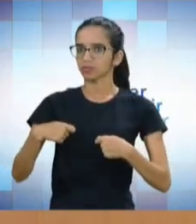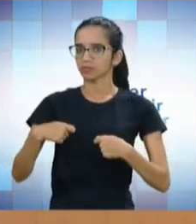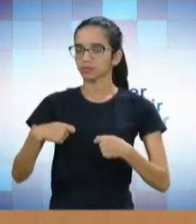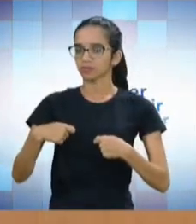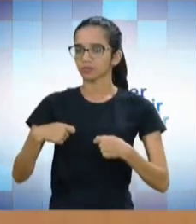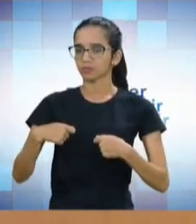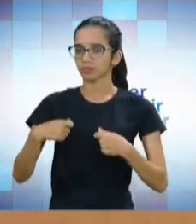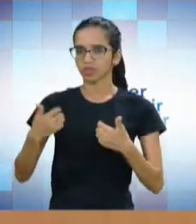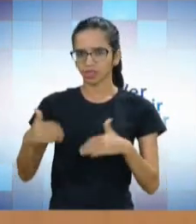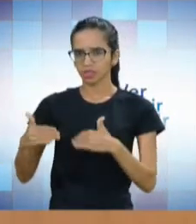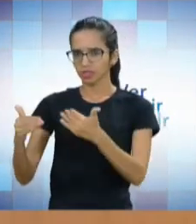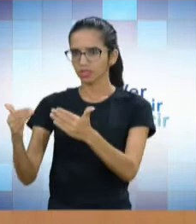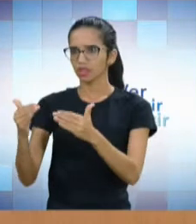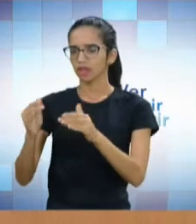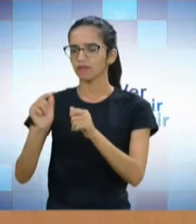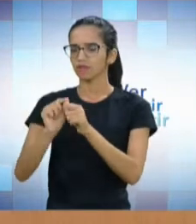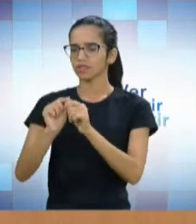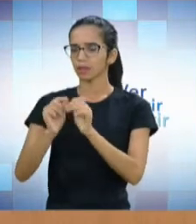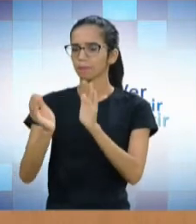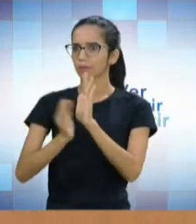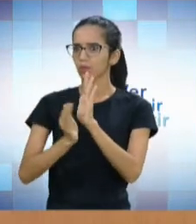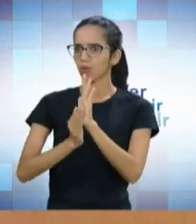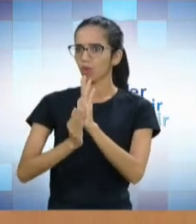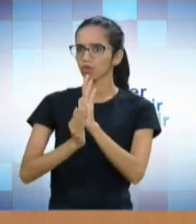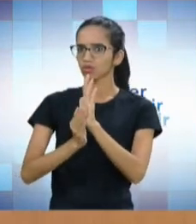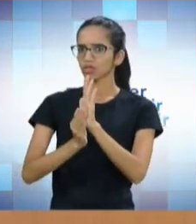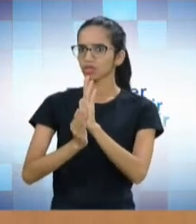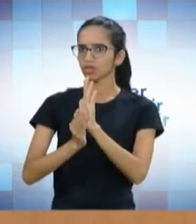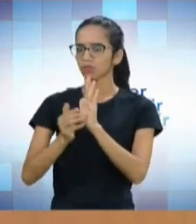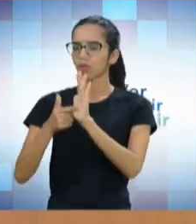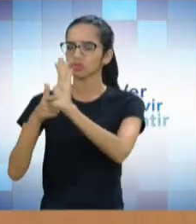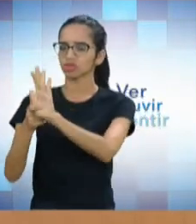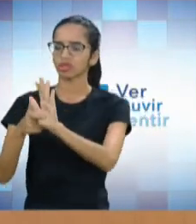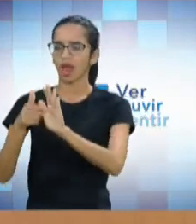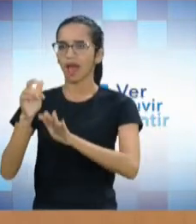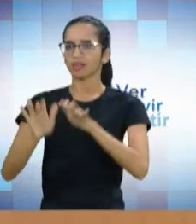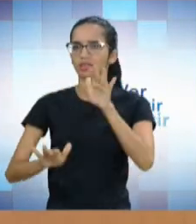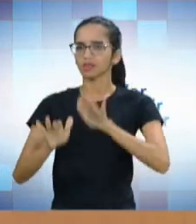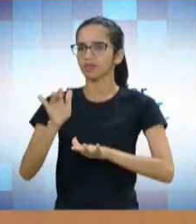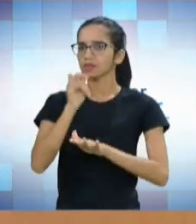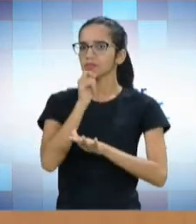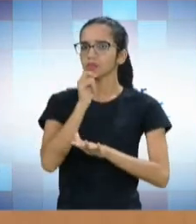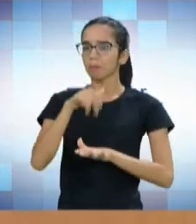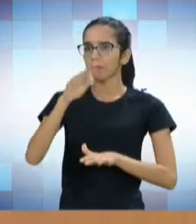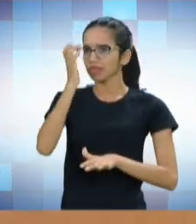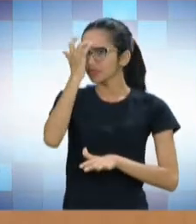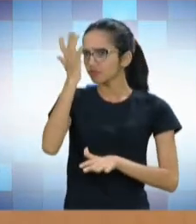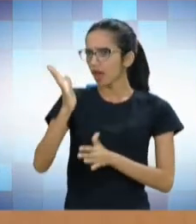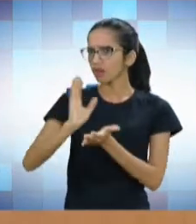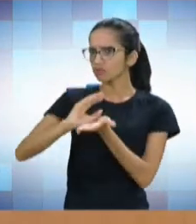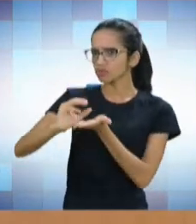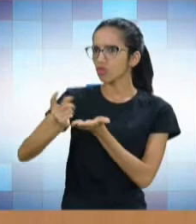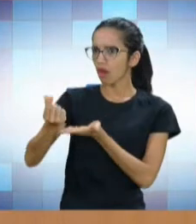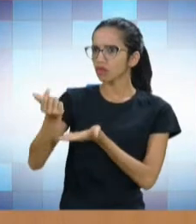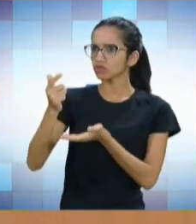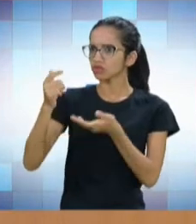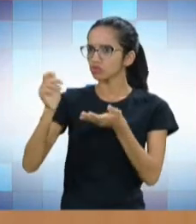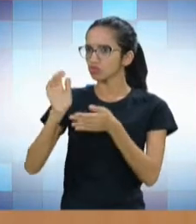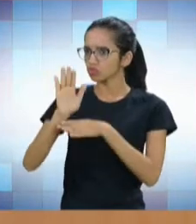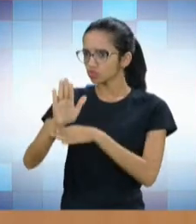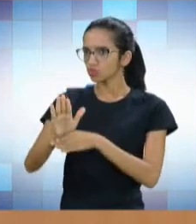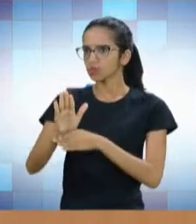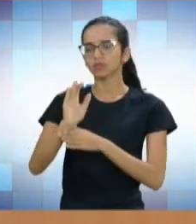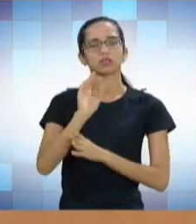né é projeto que trabalha com projetos até o financiamento facilitado essa sim